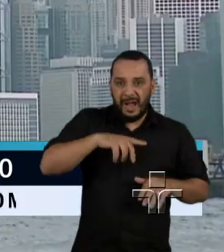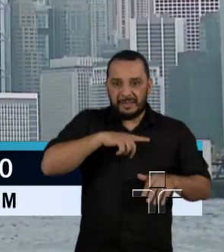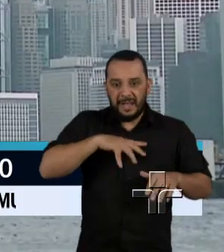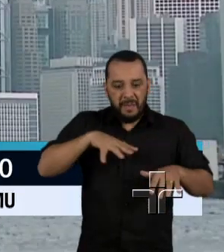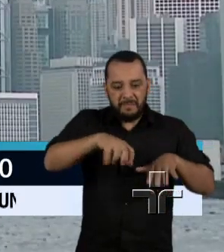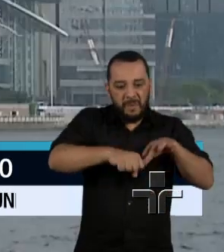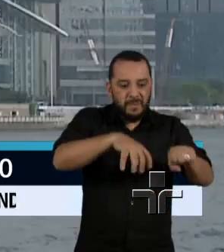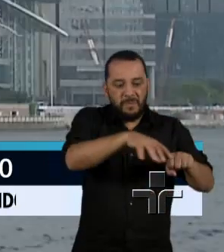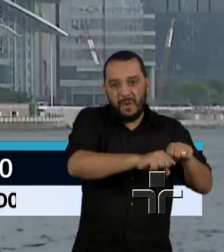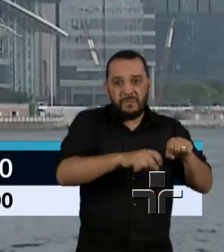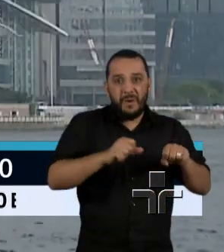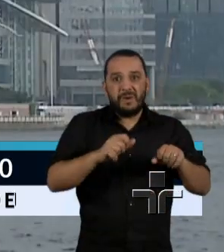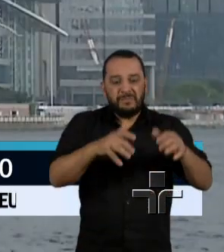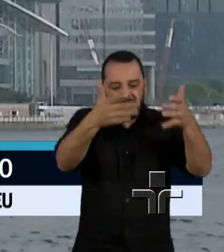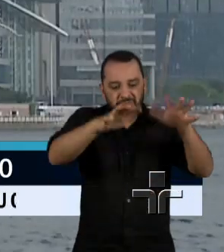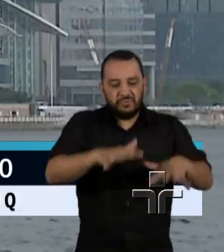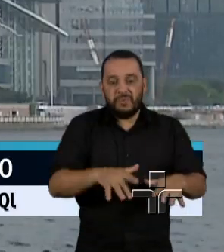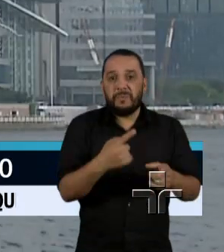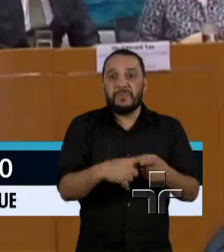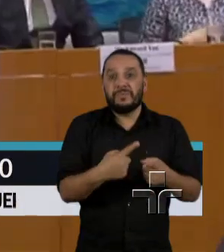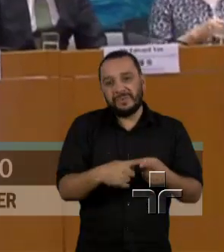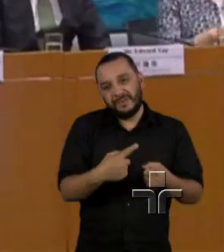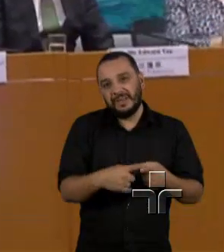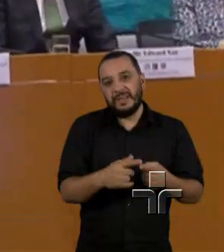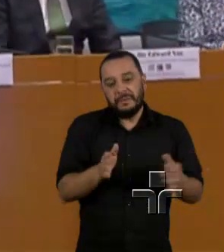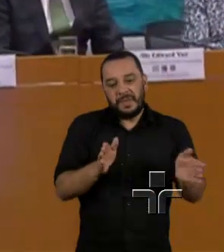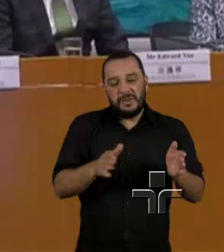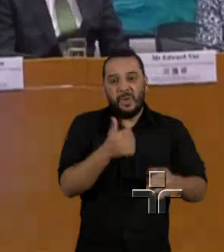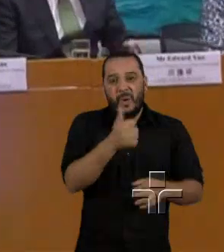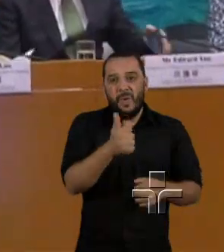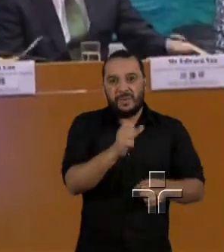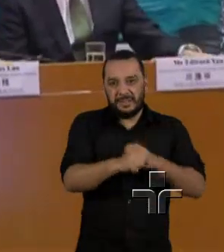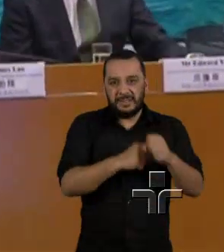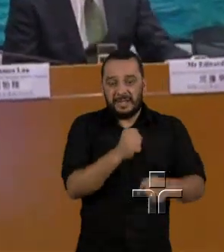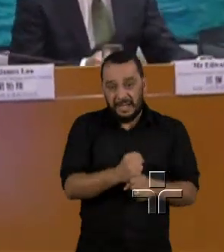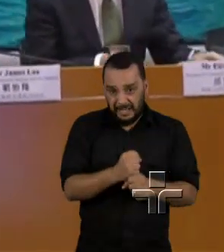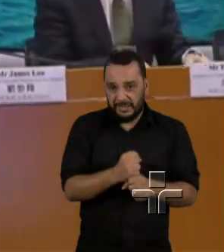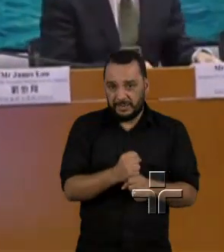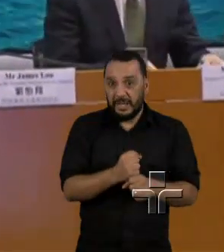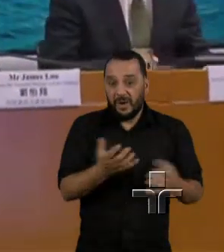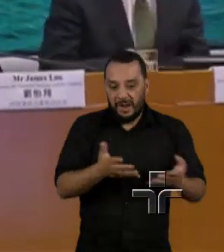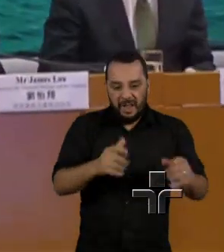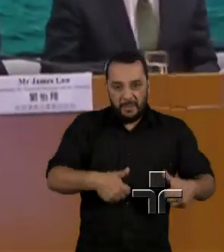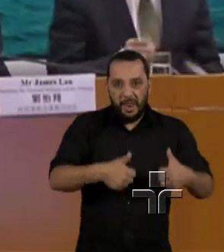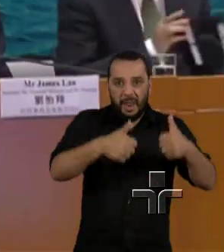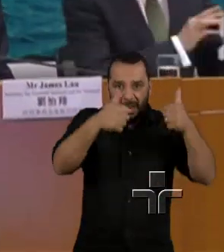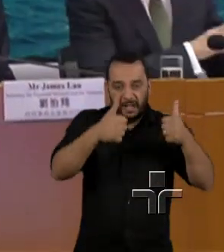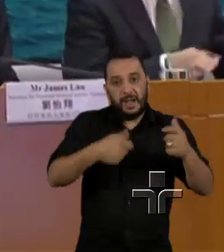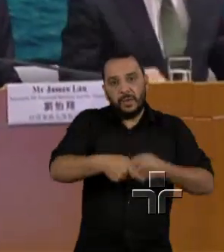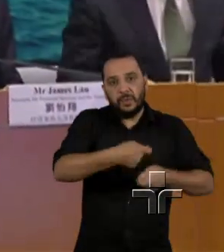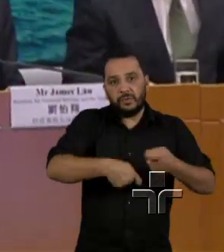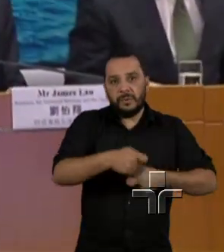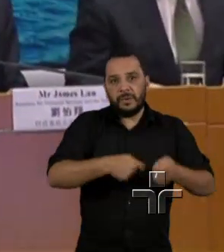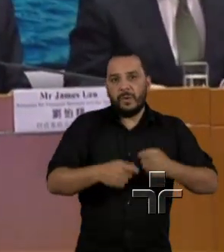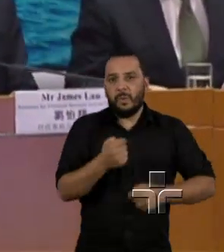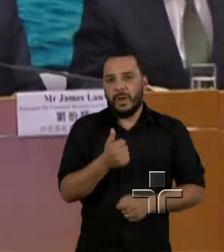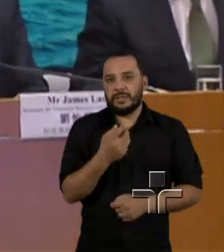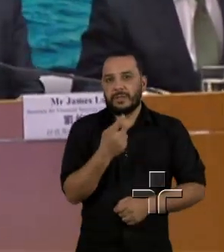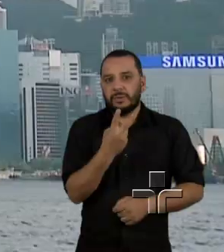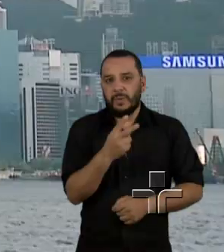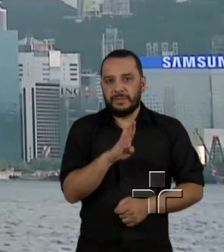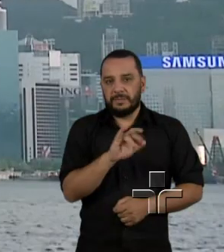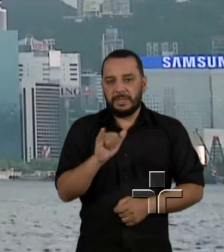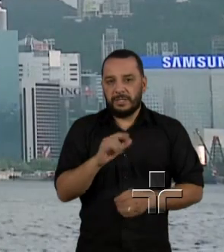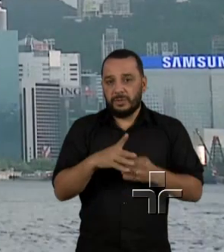uma recessão depois de 11 anos. O governo lançou um pacote de recuperação econômica de quase 2,5 bilhões de